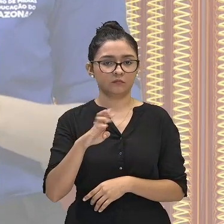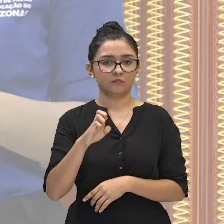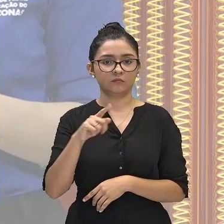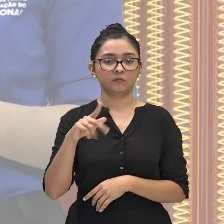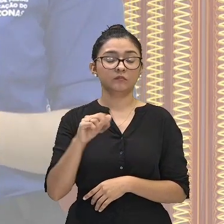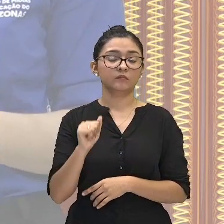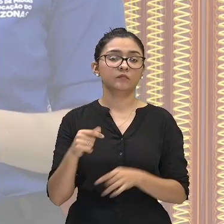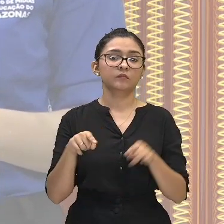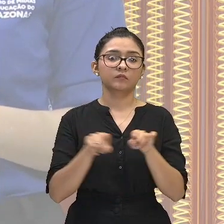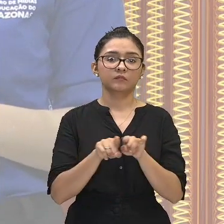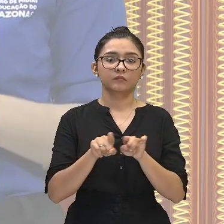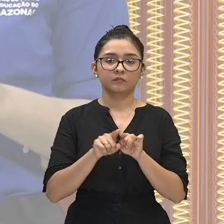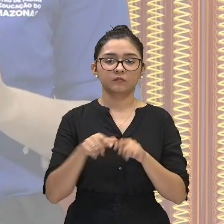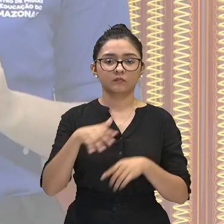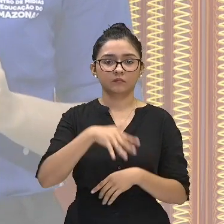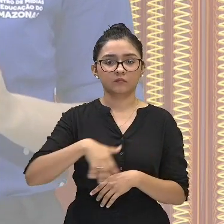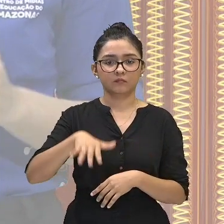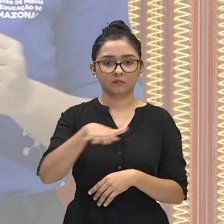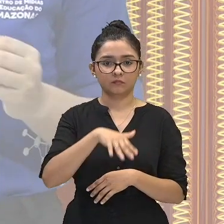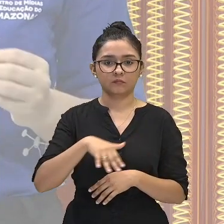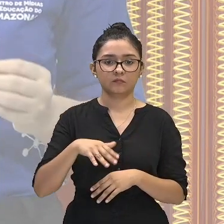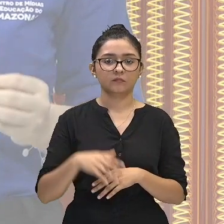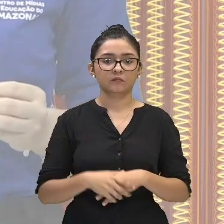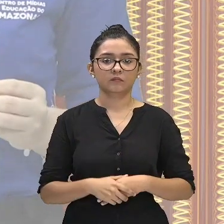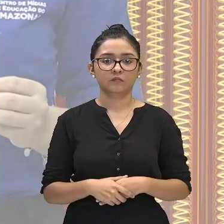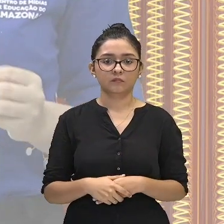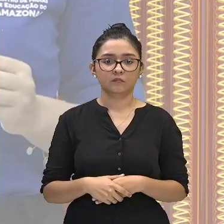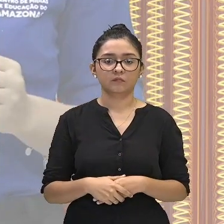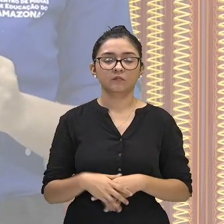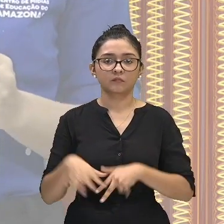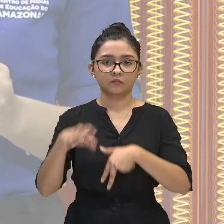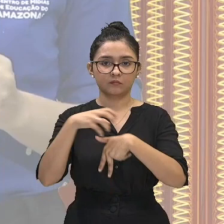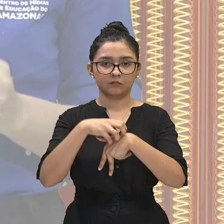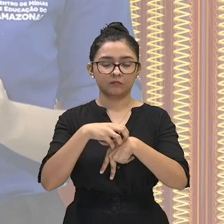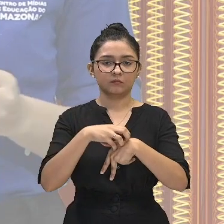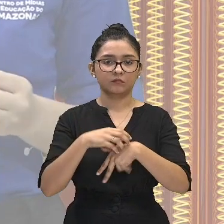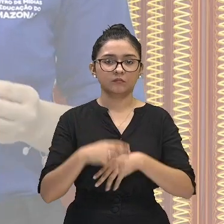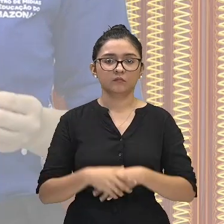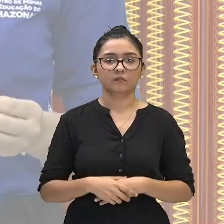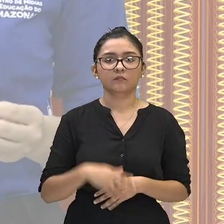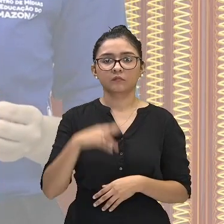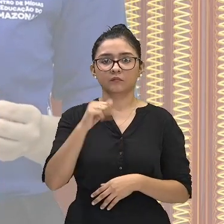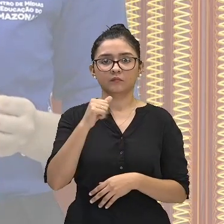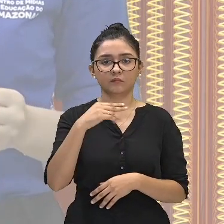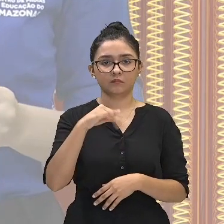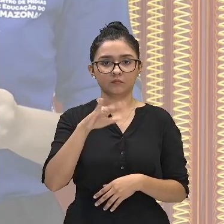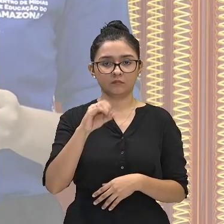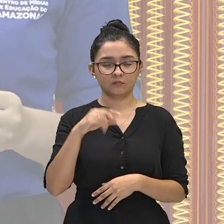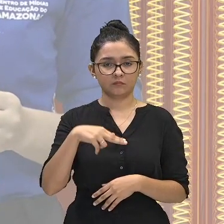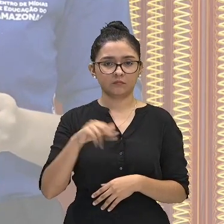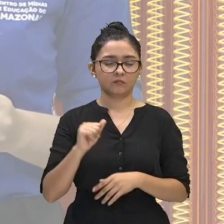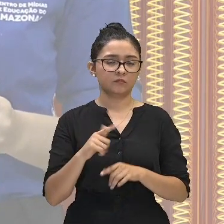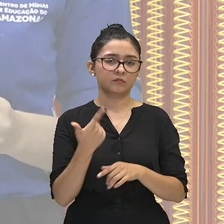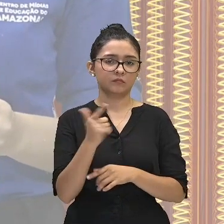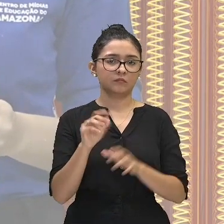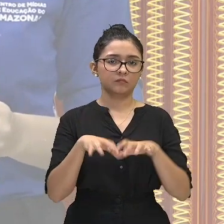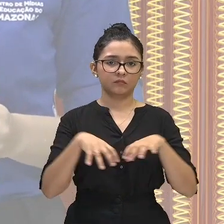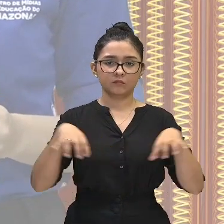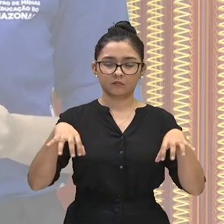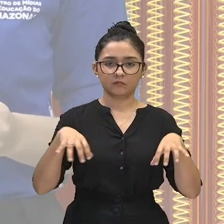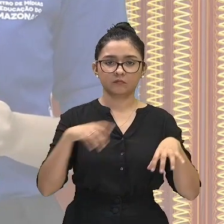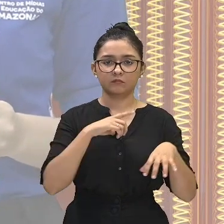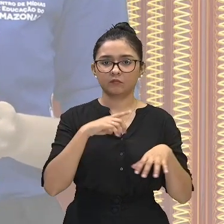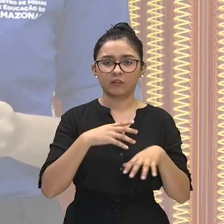das monarquias nacionais, ele é nacional. Não existe essa divisão. Não existem